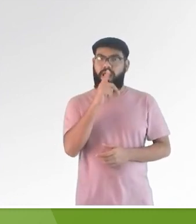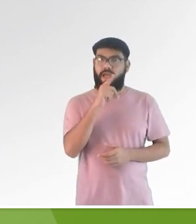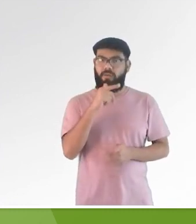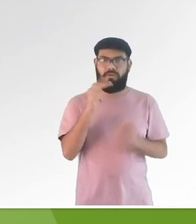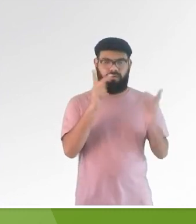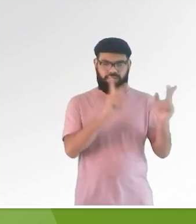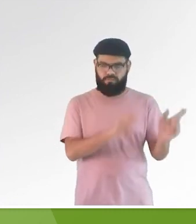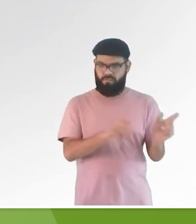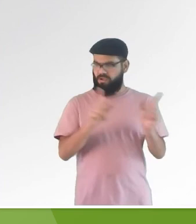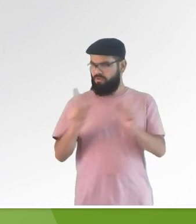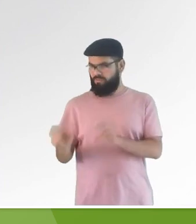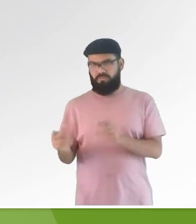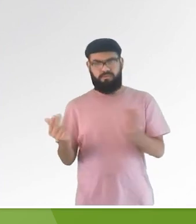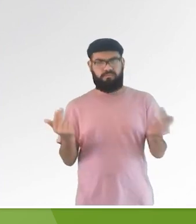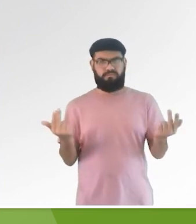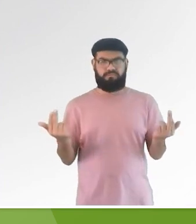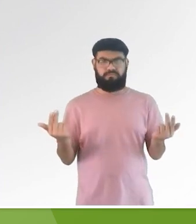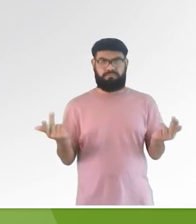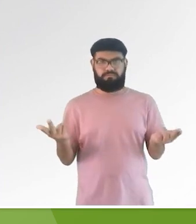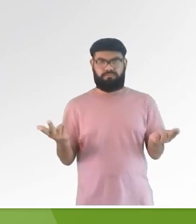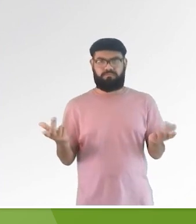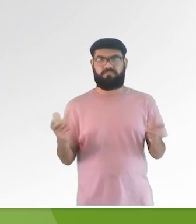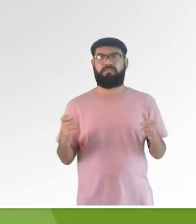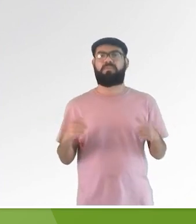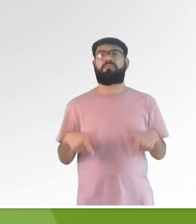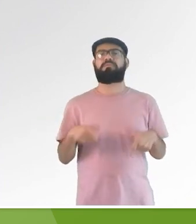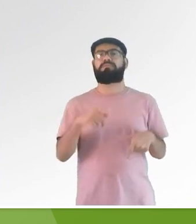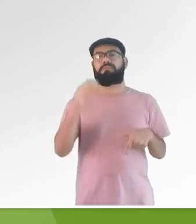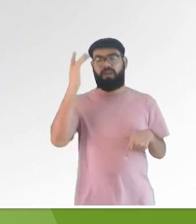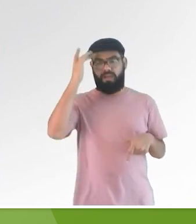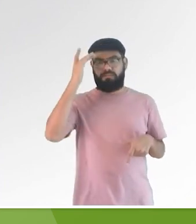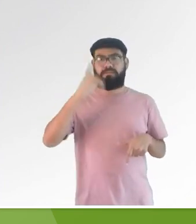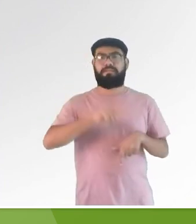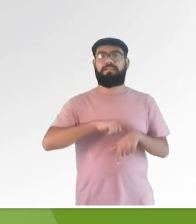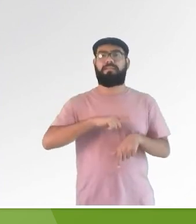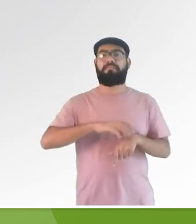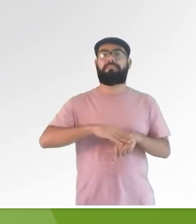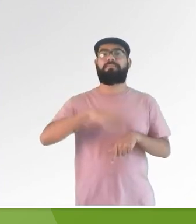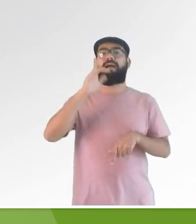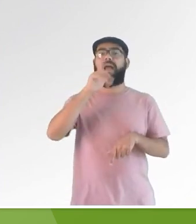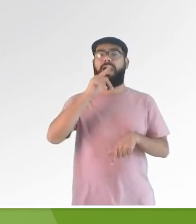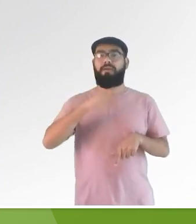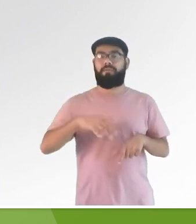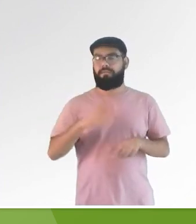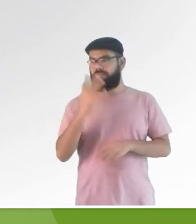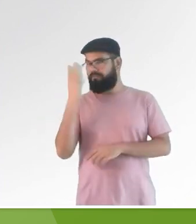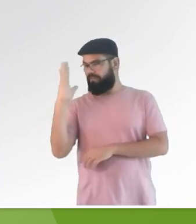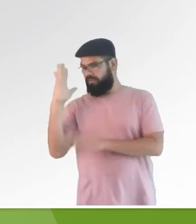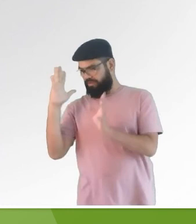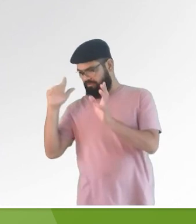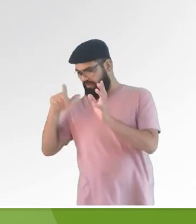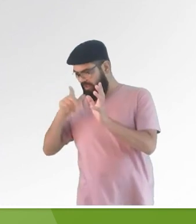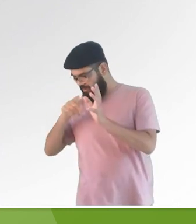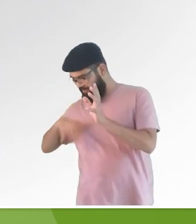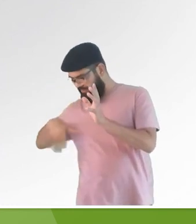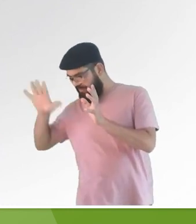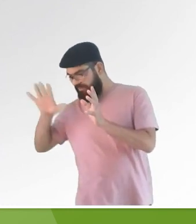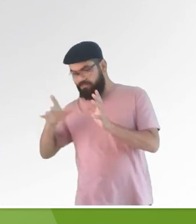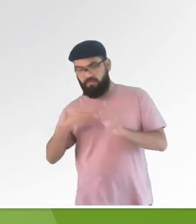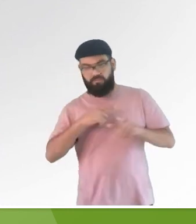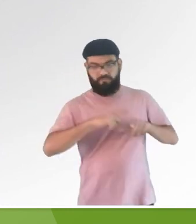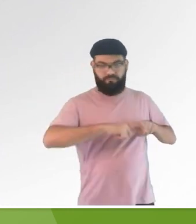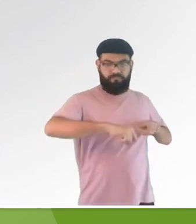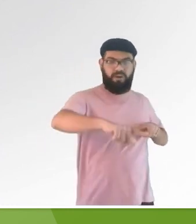2 cenários? Onde vocês acham que vai ter mais ou menos água? Na floresta ou no deserto? Não é? Então são condições,